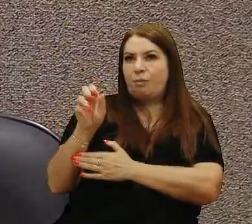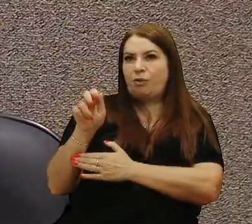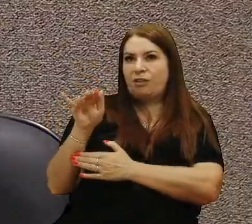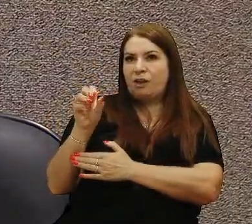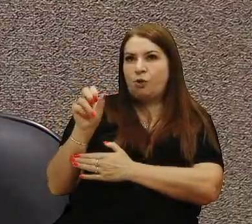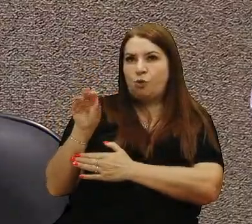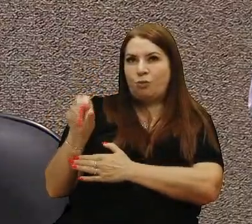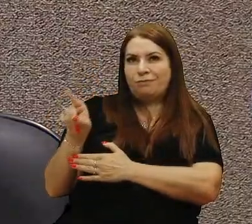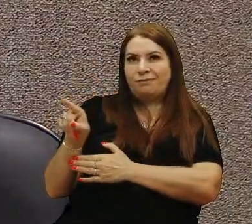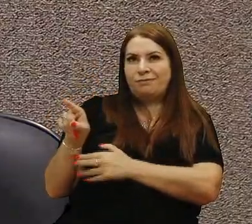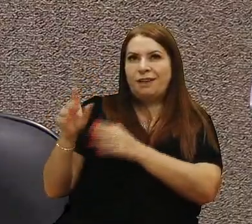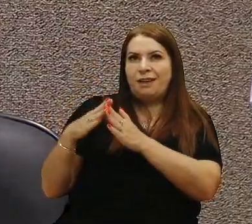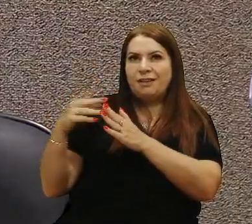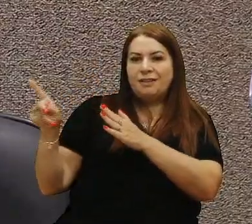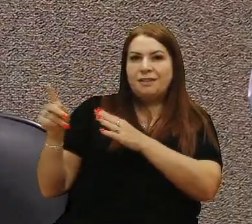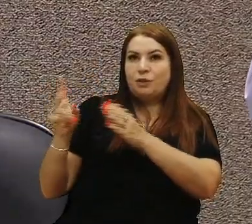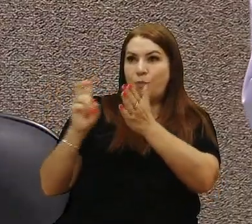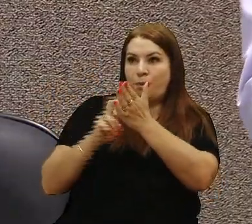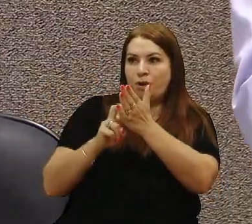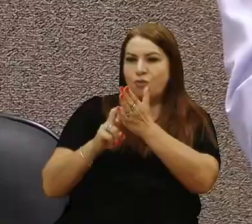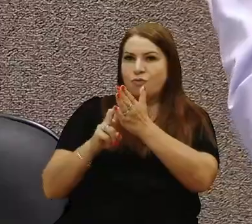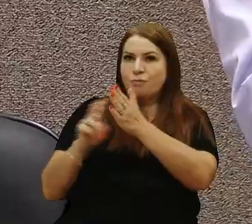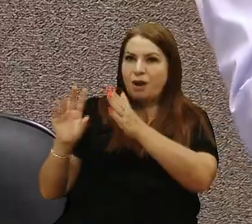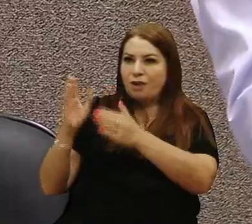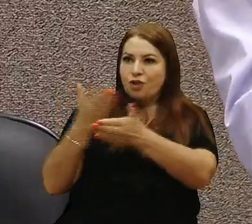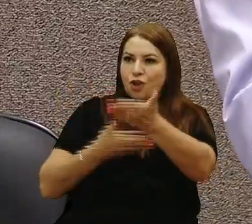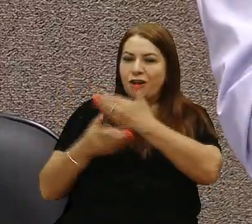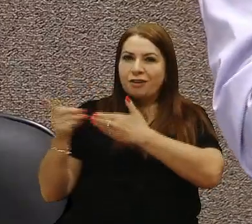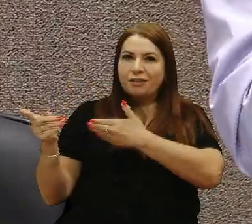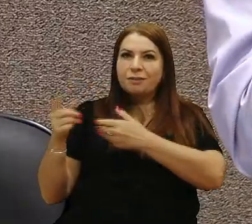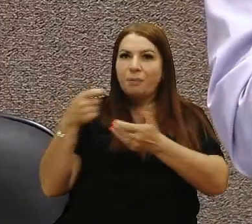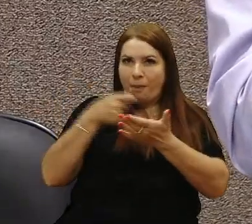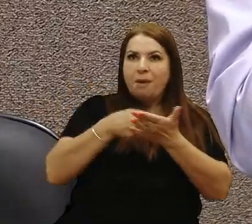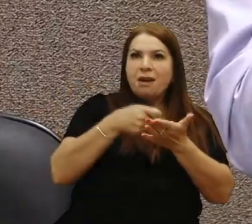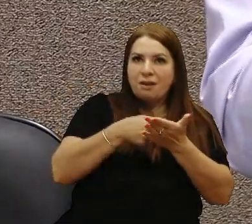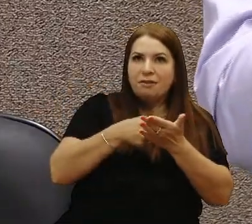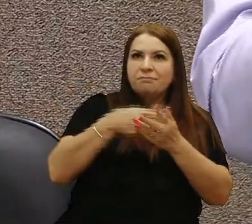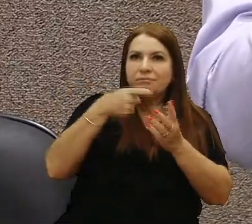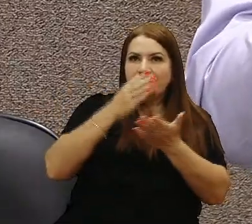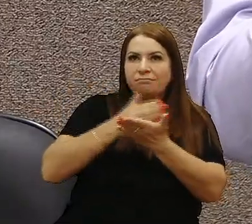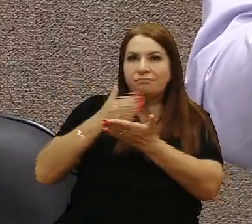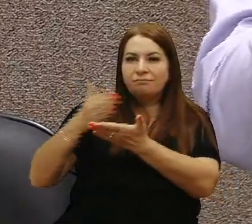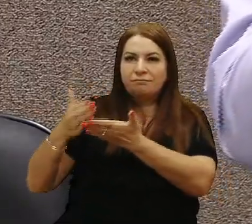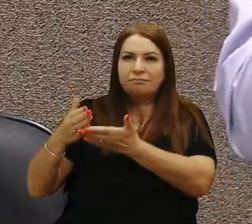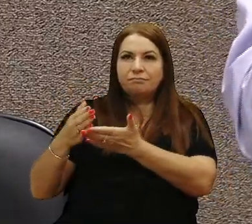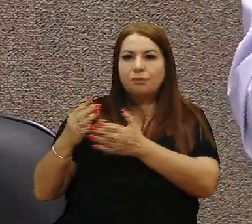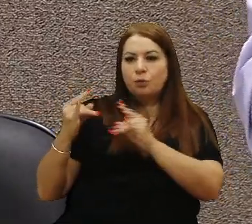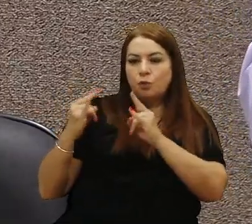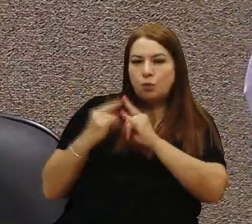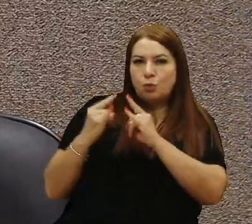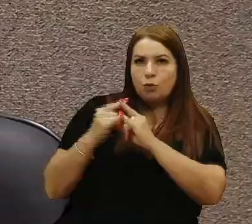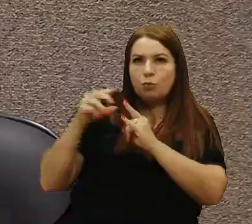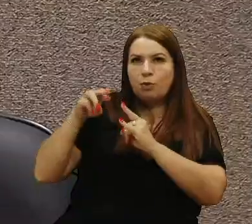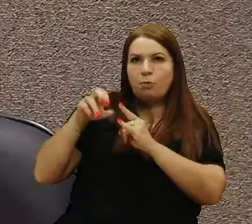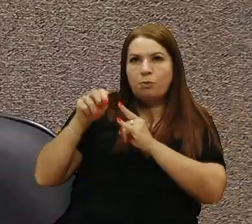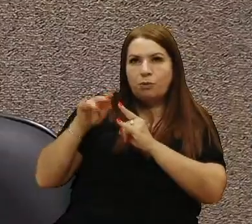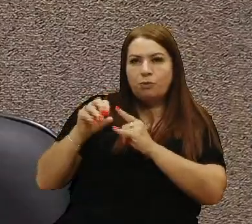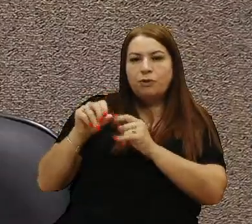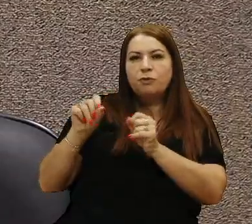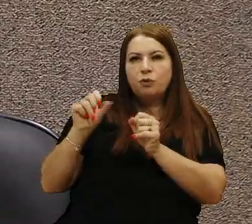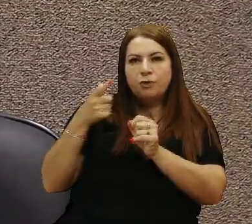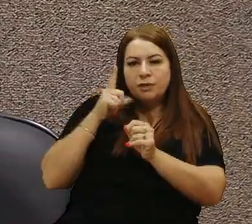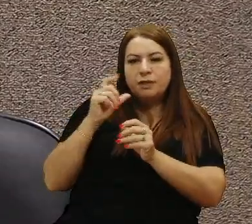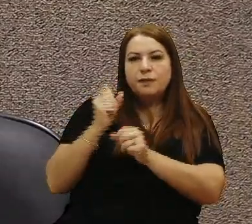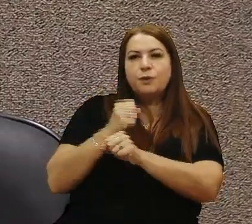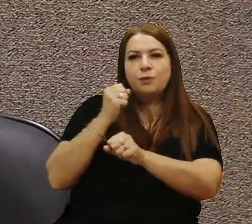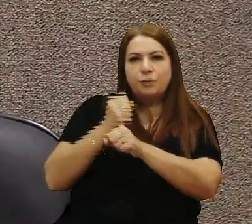Hipotecou a própria casa no banco para fazer o financiamento para que o Clube Minuano fosse construído.